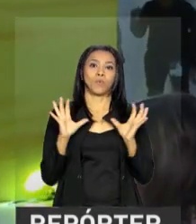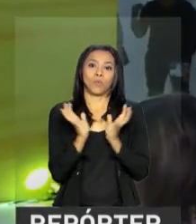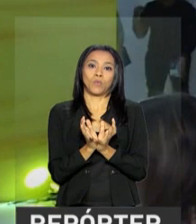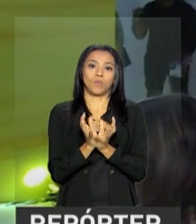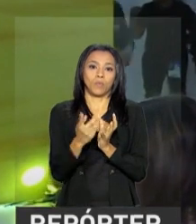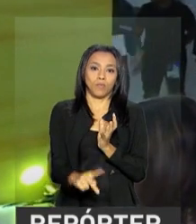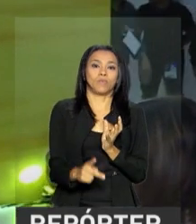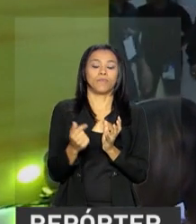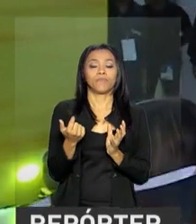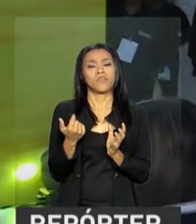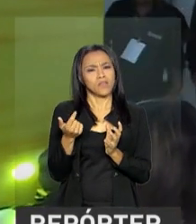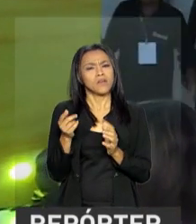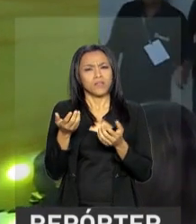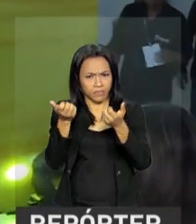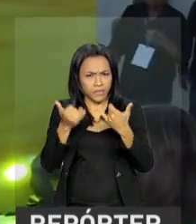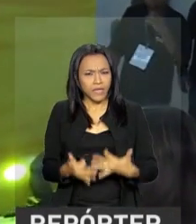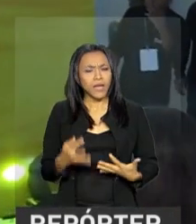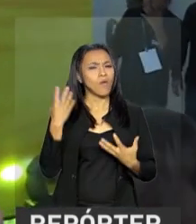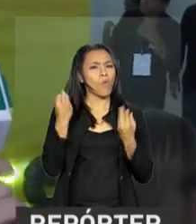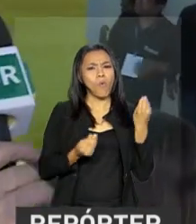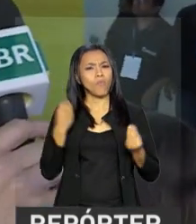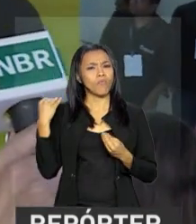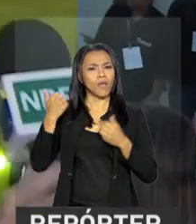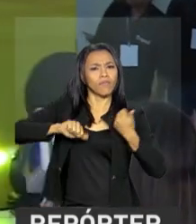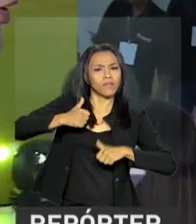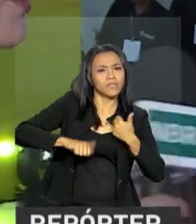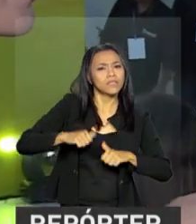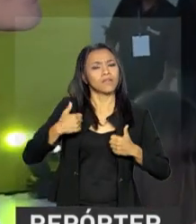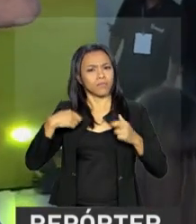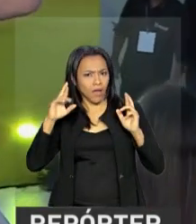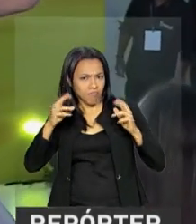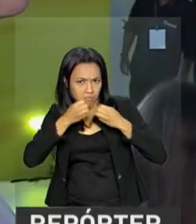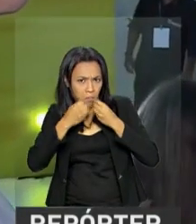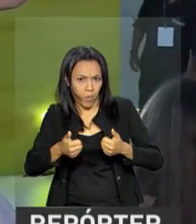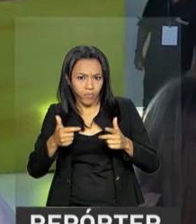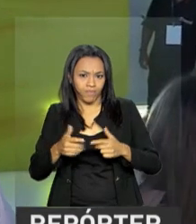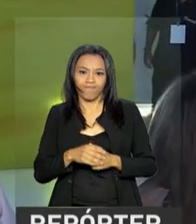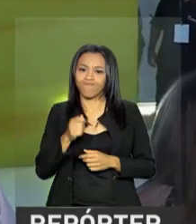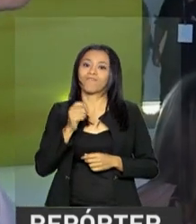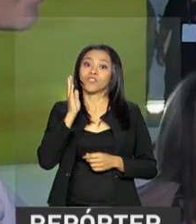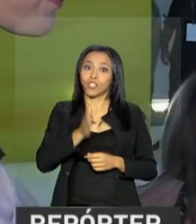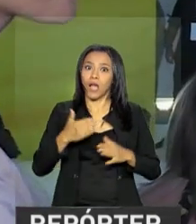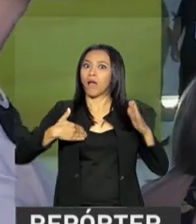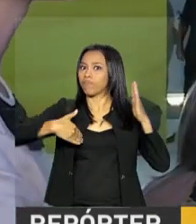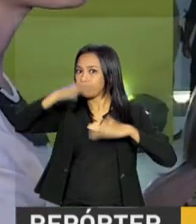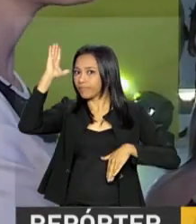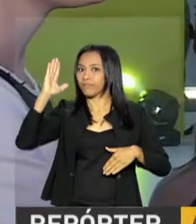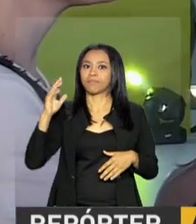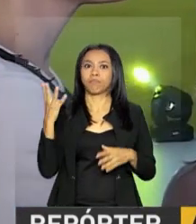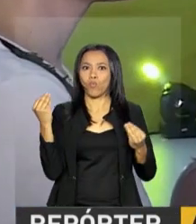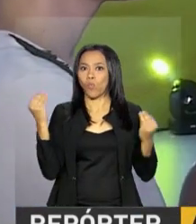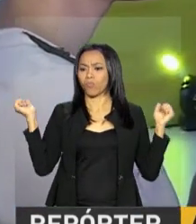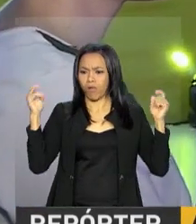Água. Alessandra, fala um pouquinho sobre o balanço parcial do fórum, está dentro das expectativas? Não, nós já estamos superando as